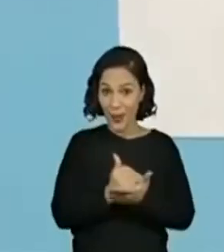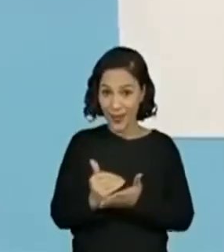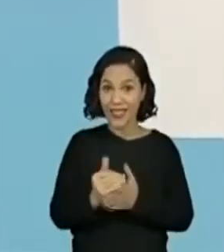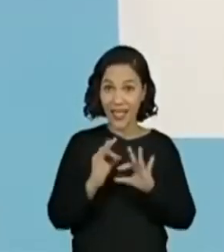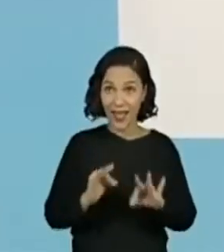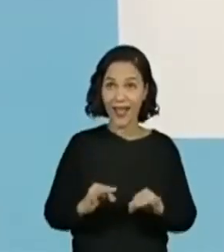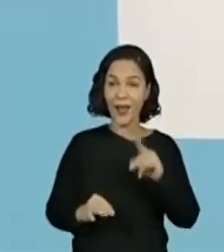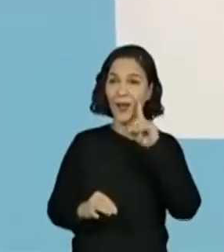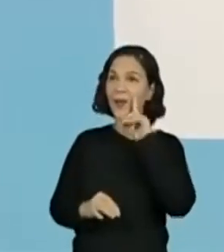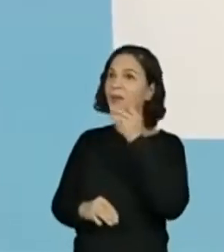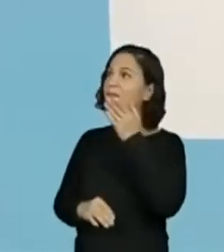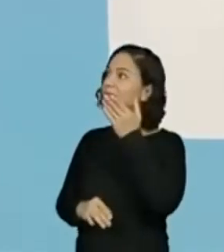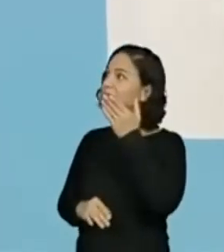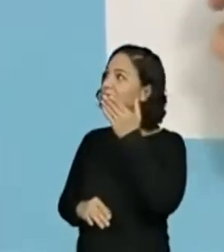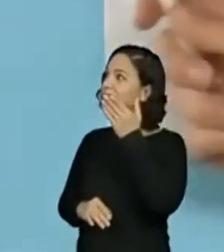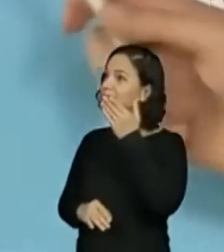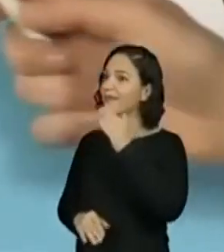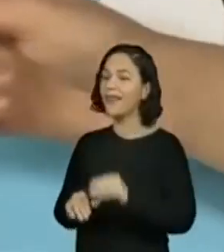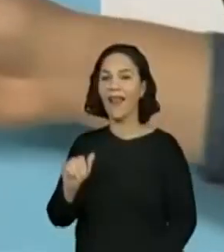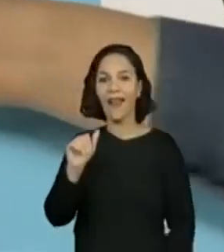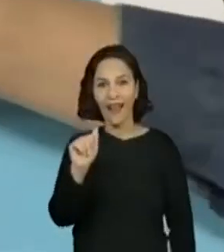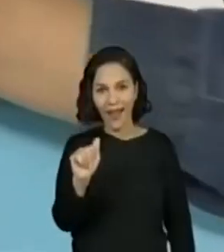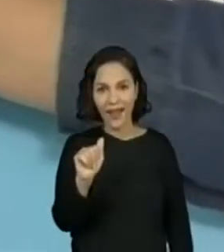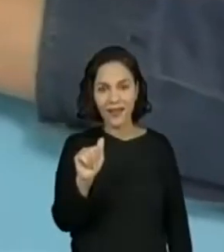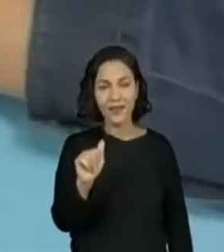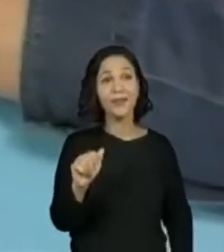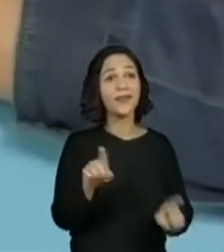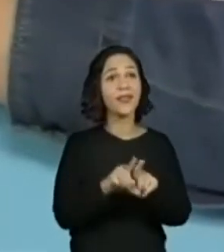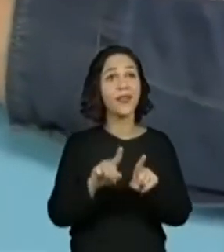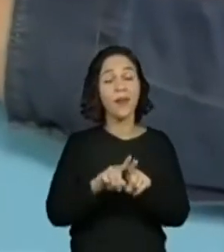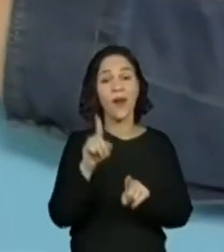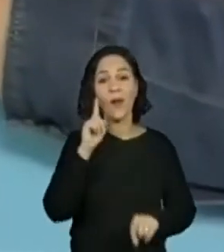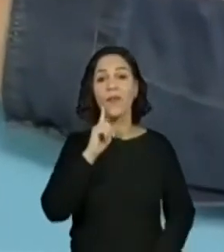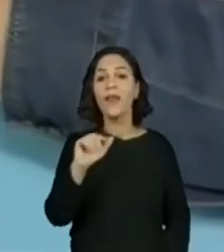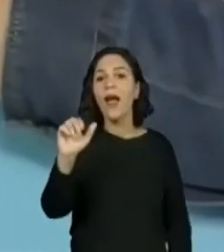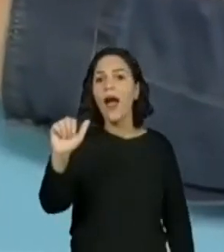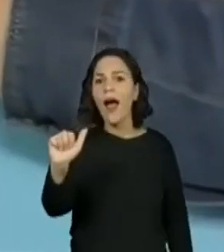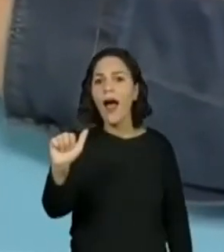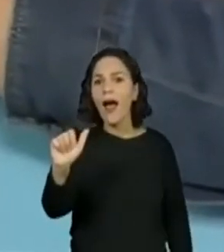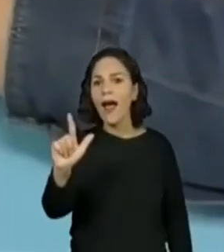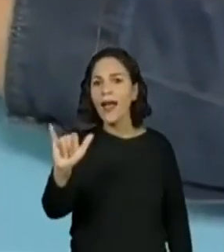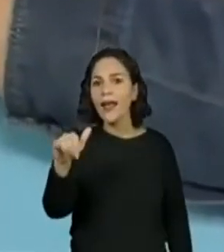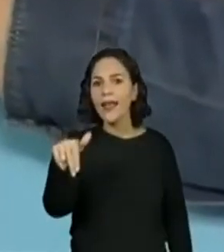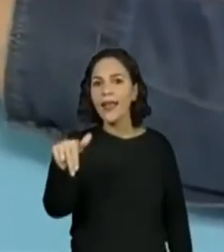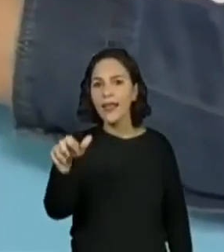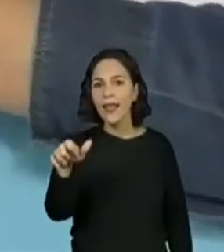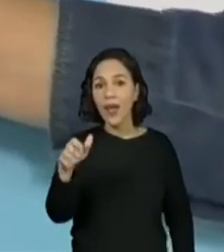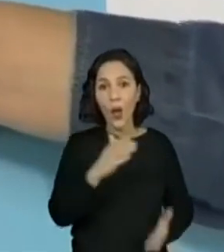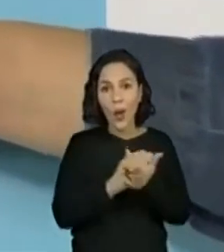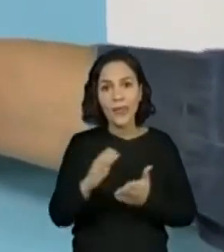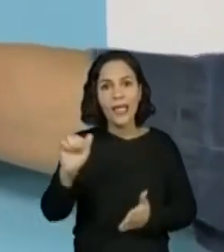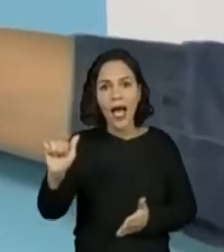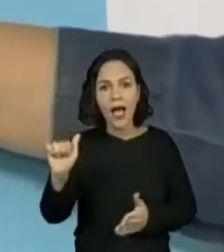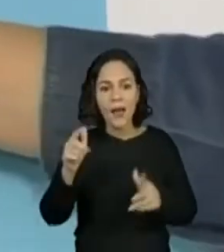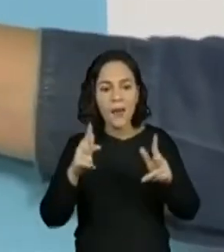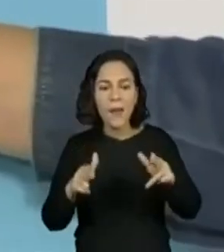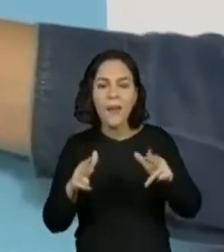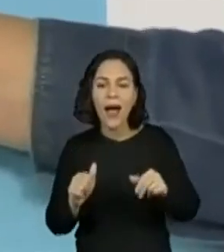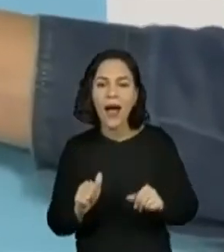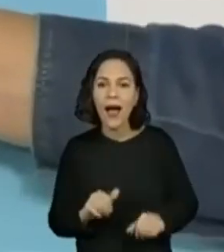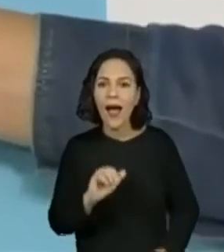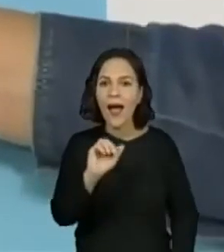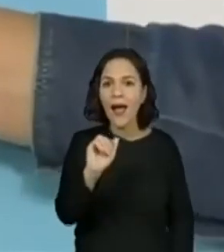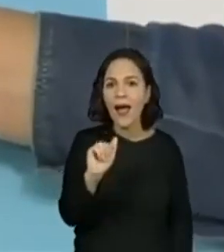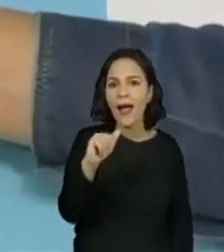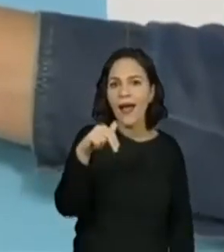falando que começa com a letra A. A. E começa com o A da Aline e com o A da